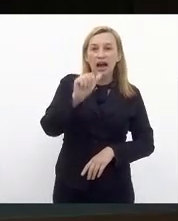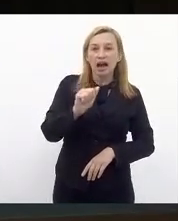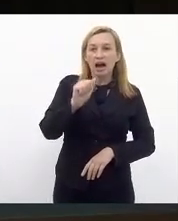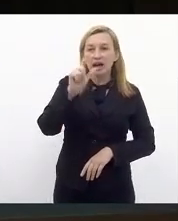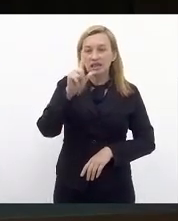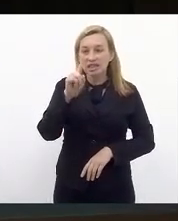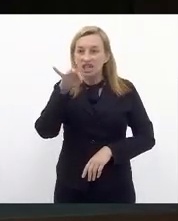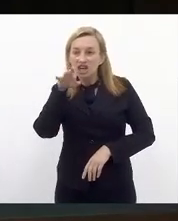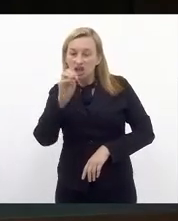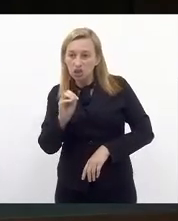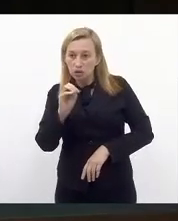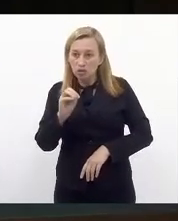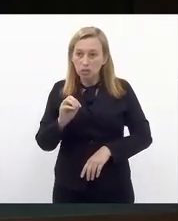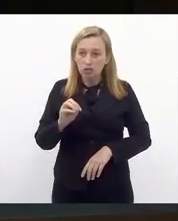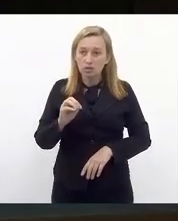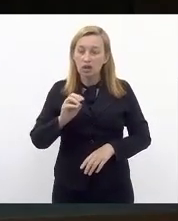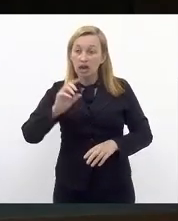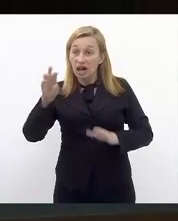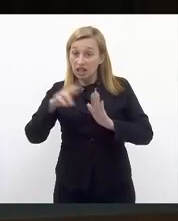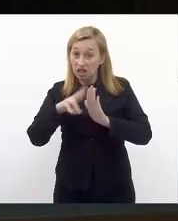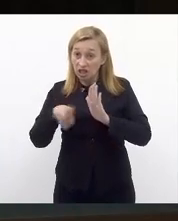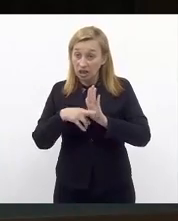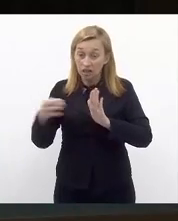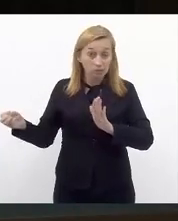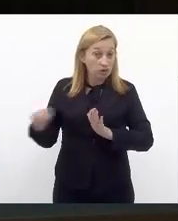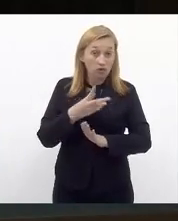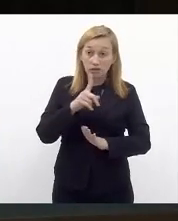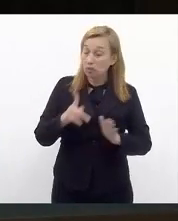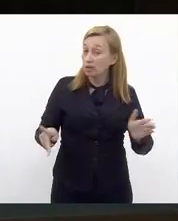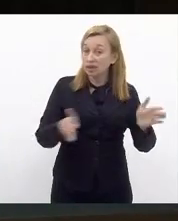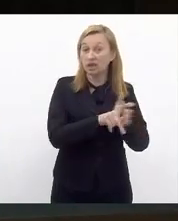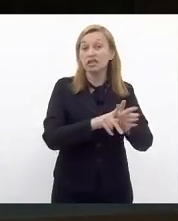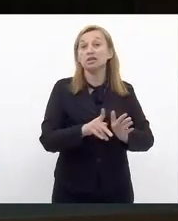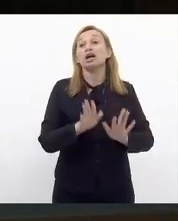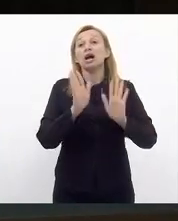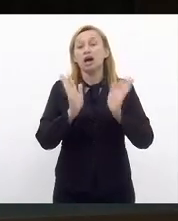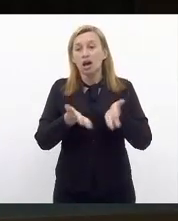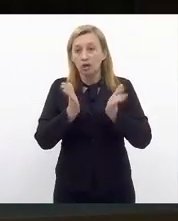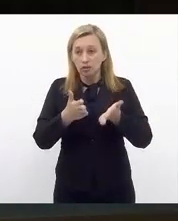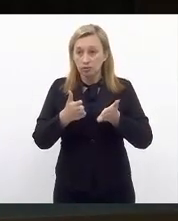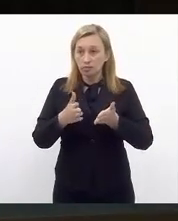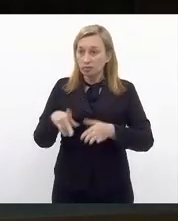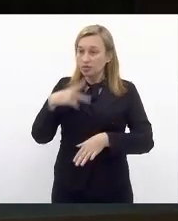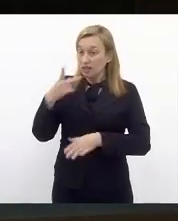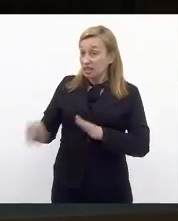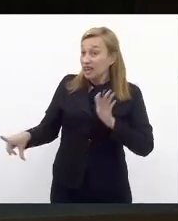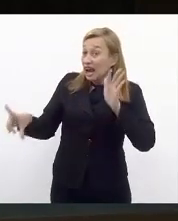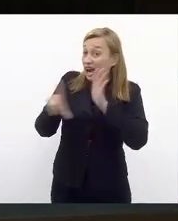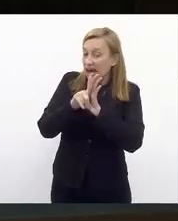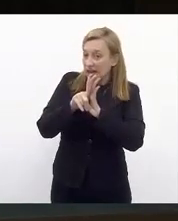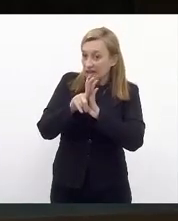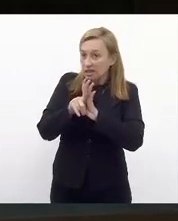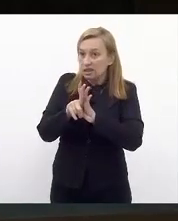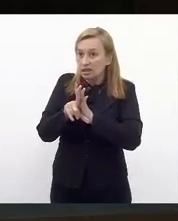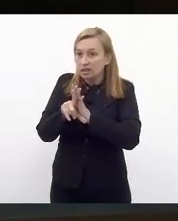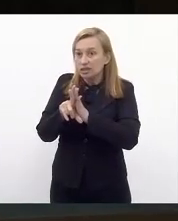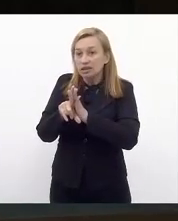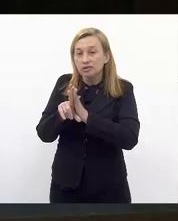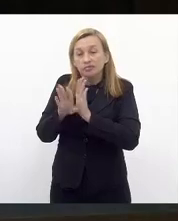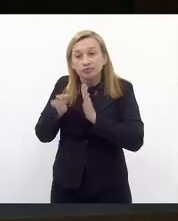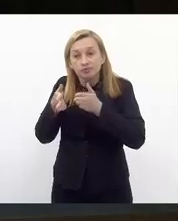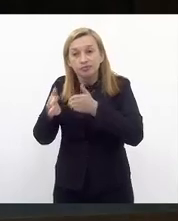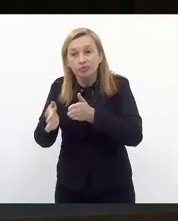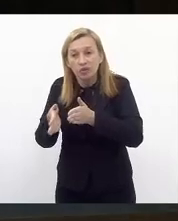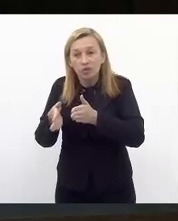as novas regras não se aplicarão. Agora quando eu apontar na lei especificamente